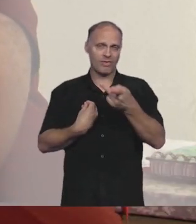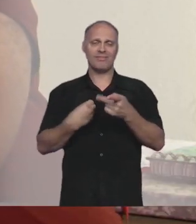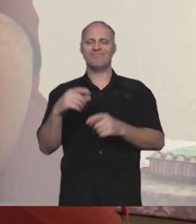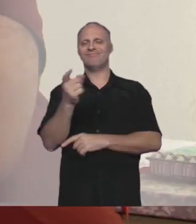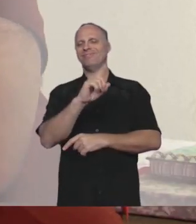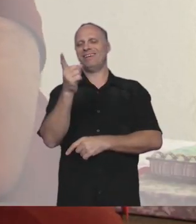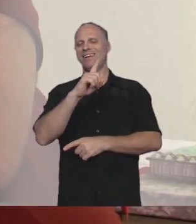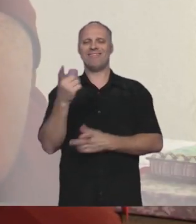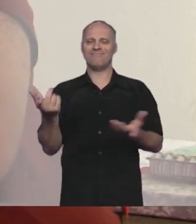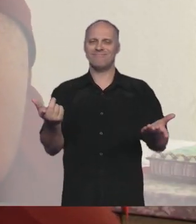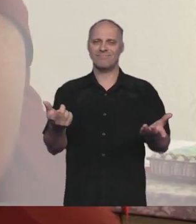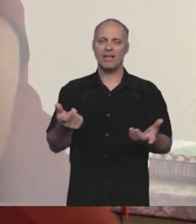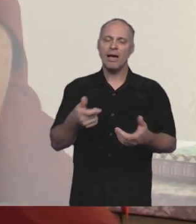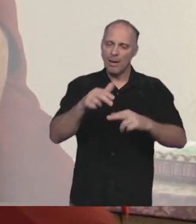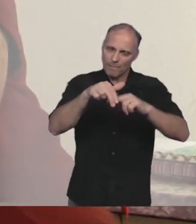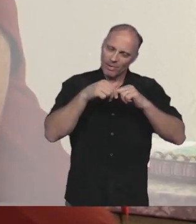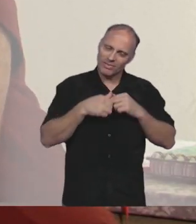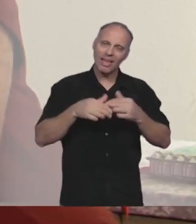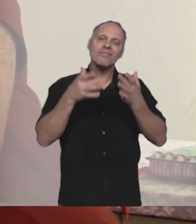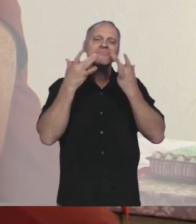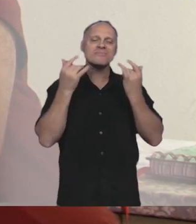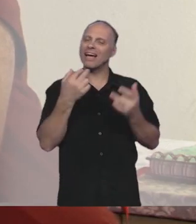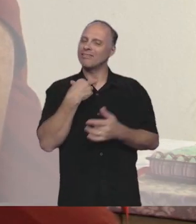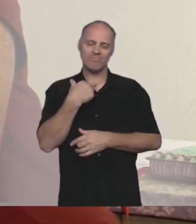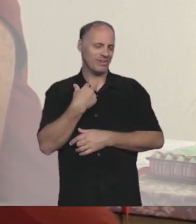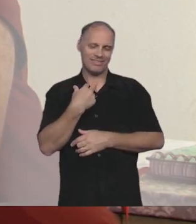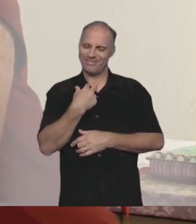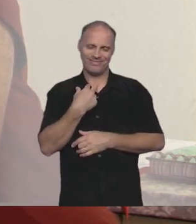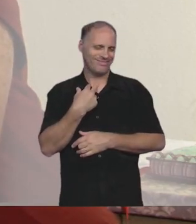Então, 3 anos,